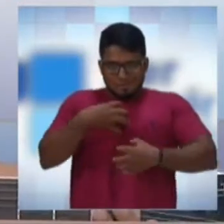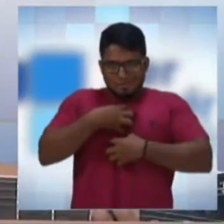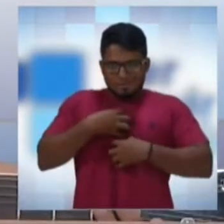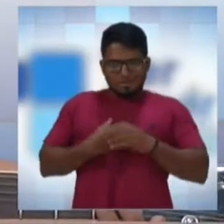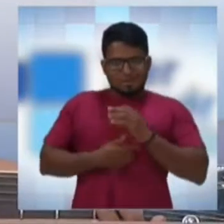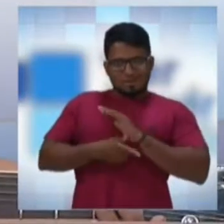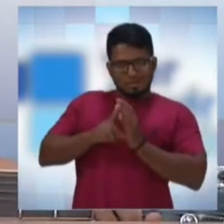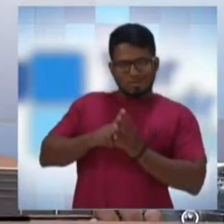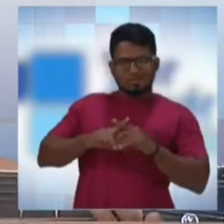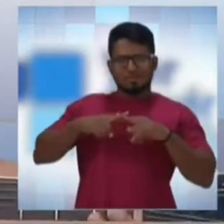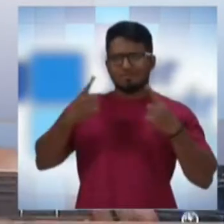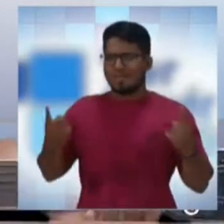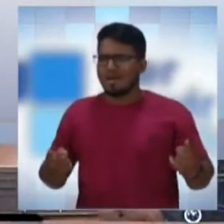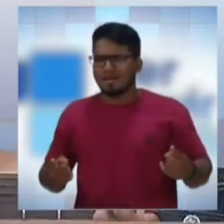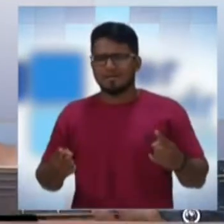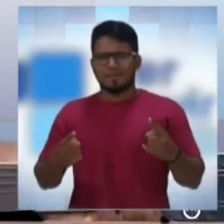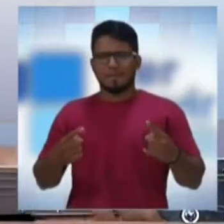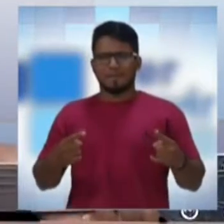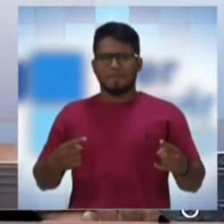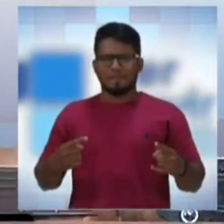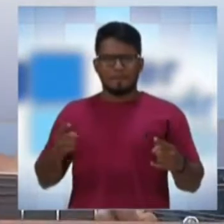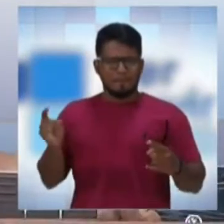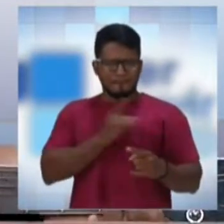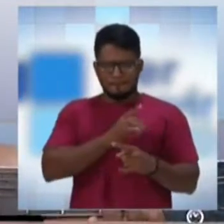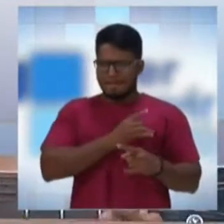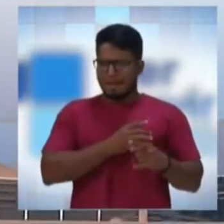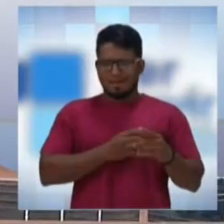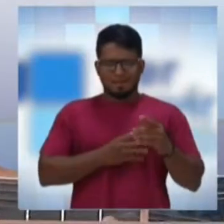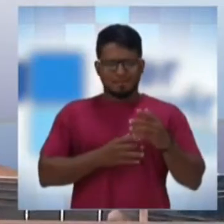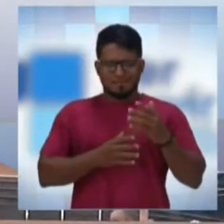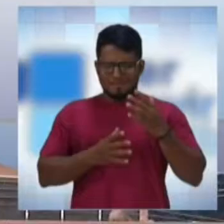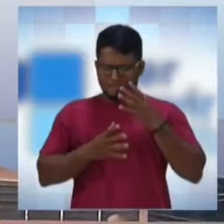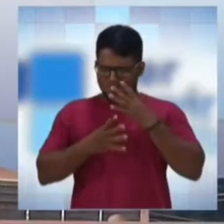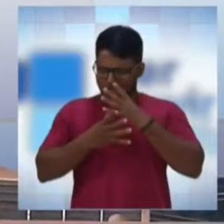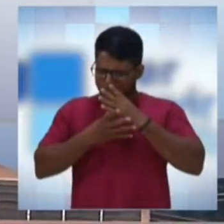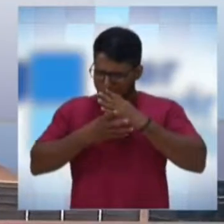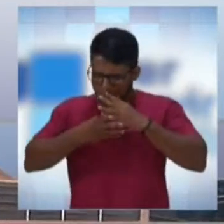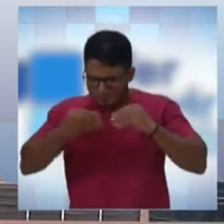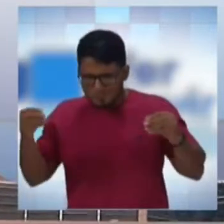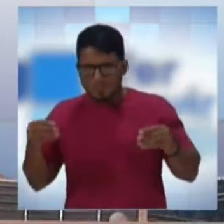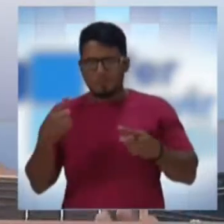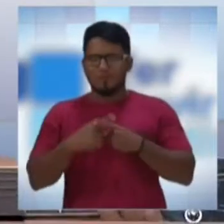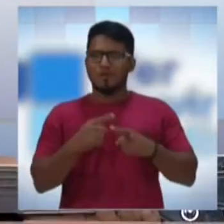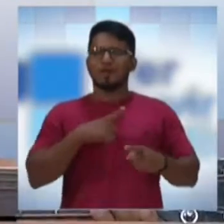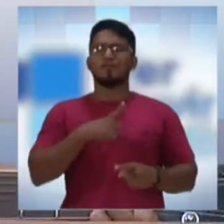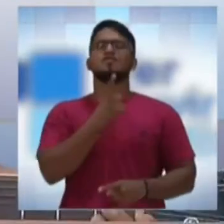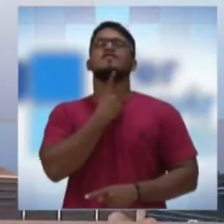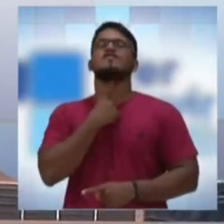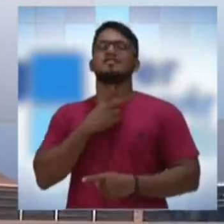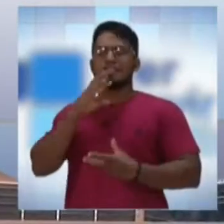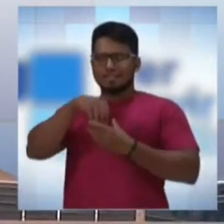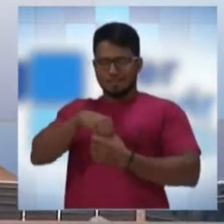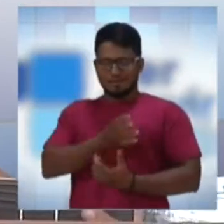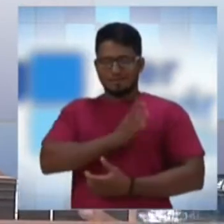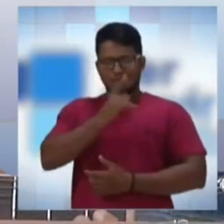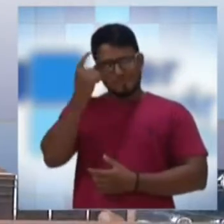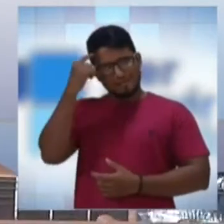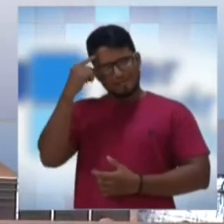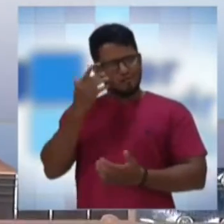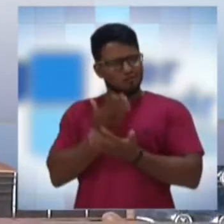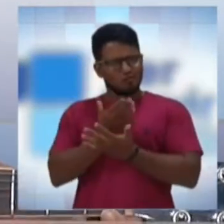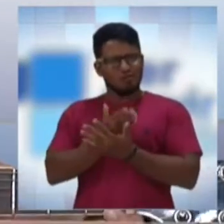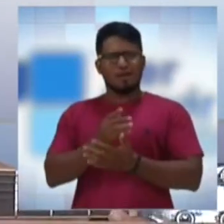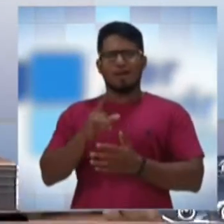E foi isso que eu senti, né? Mas, ao mesmo tempo, o medo não foi maior do que a minha vontade de estudar,